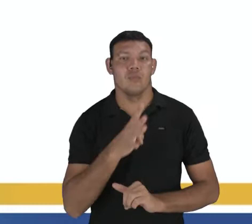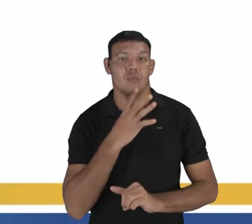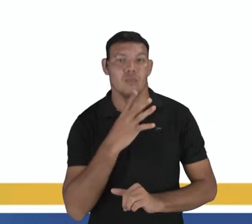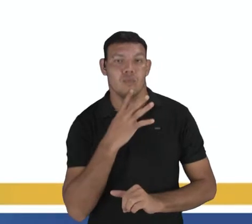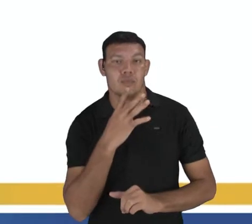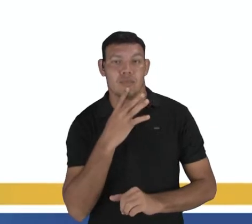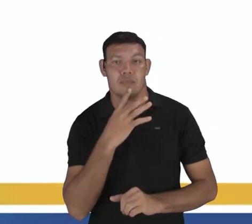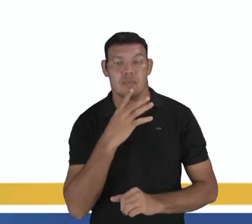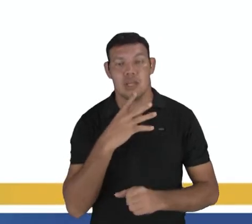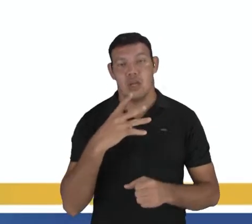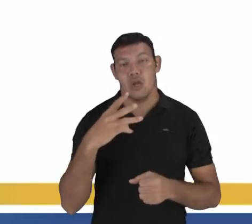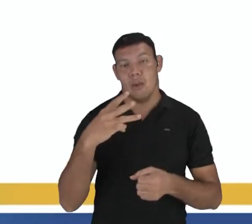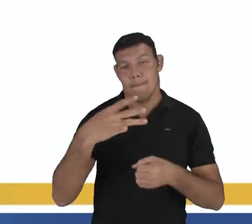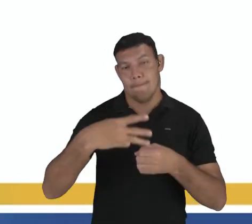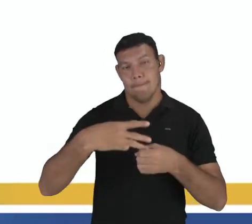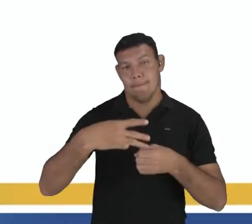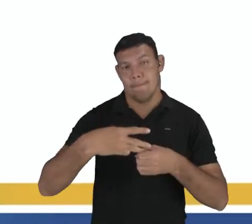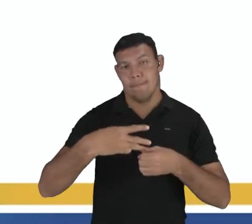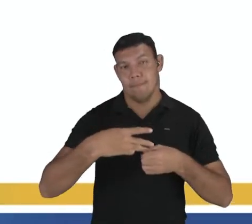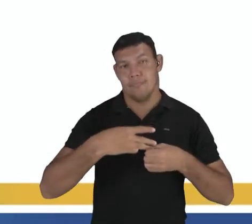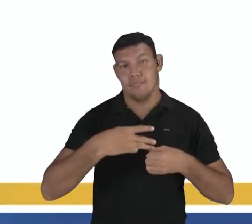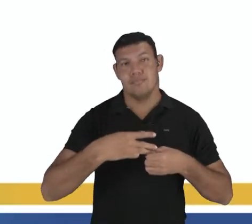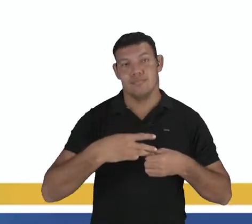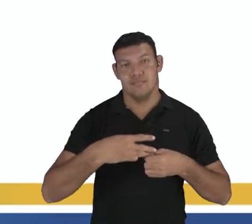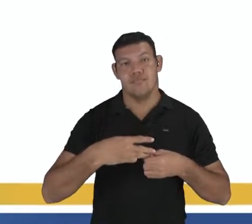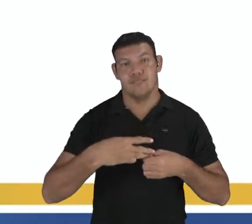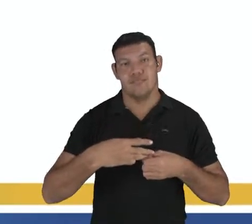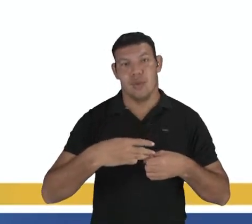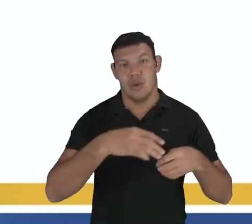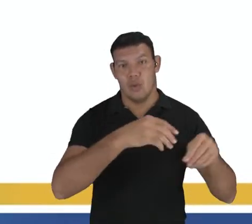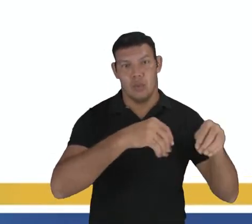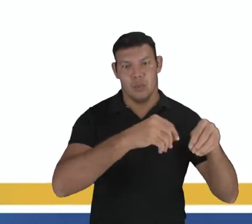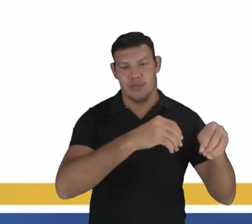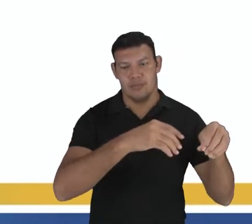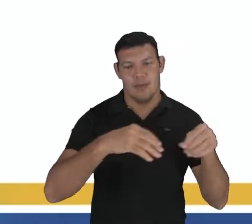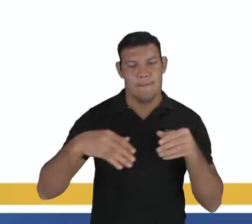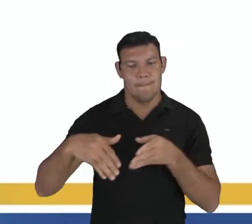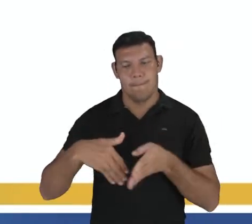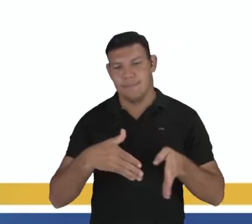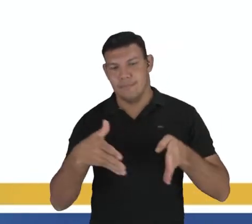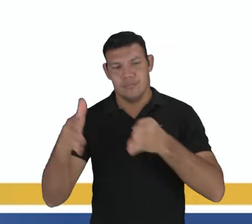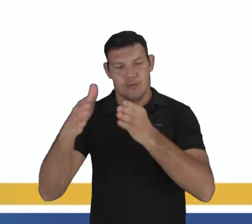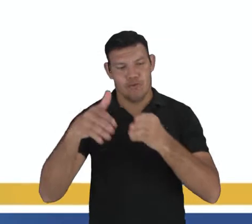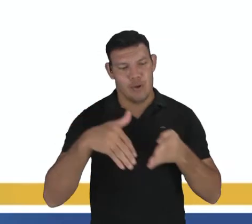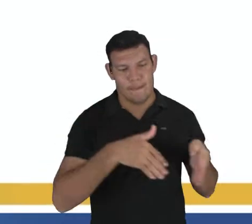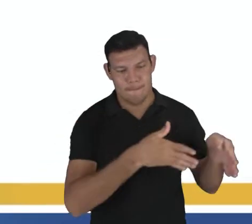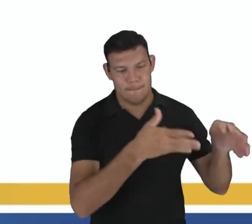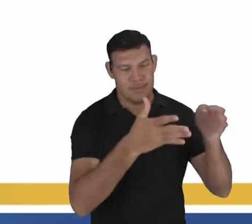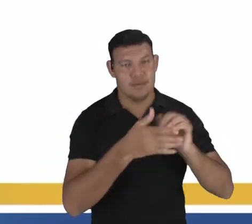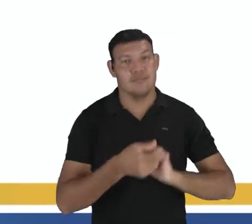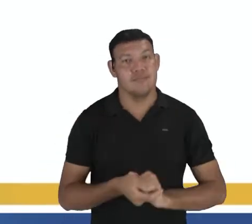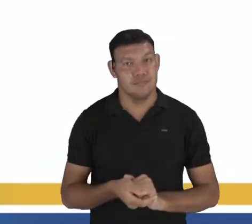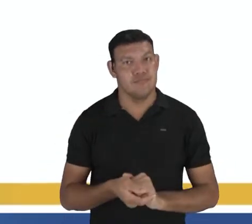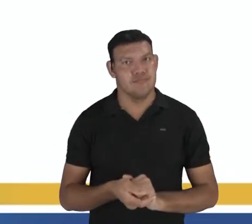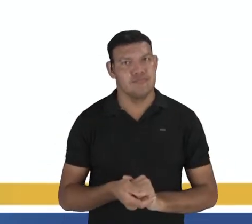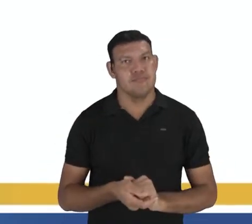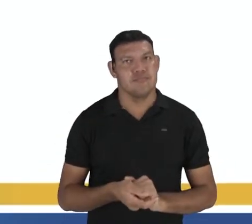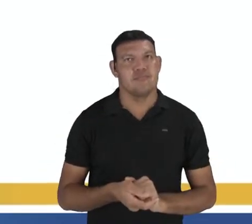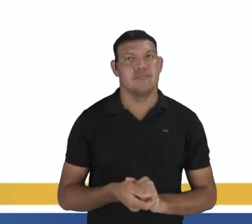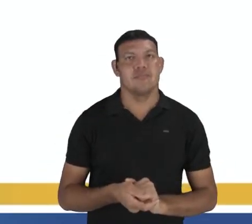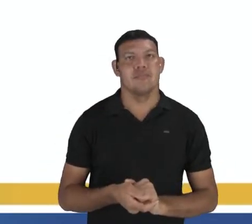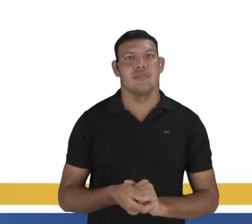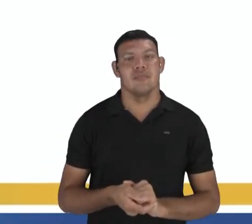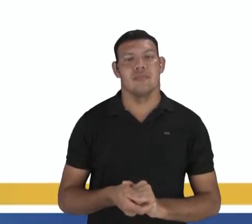como Mesopotâmia, né, terra entre os rios, por conta de dois rios, né, dois rios aí que vão fazer com que nessa região,